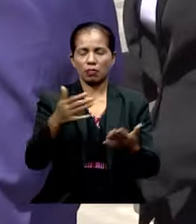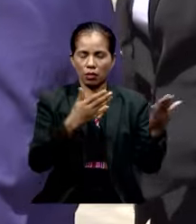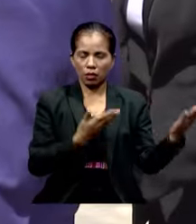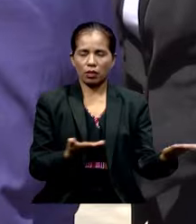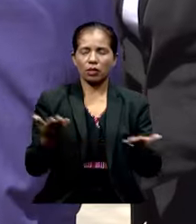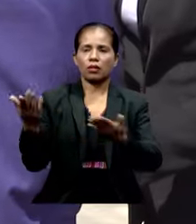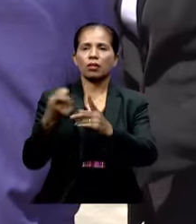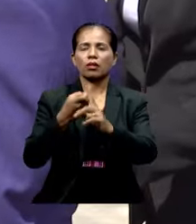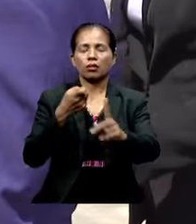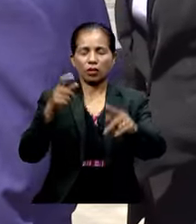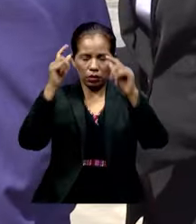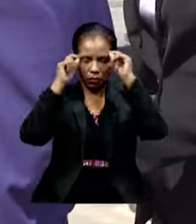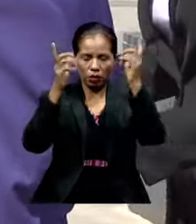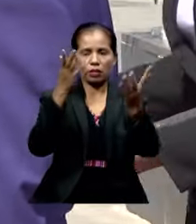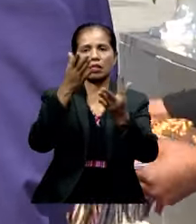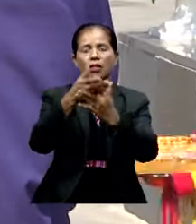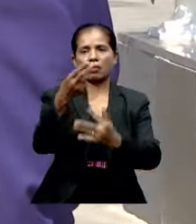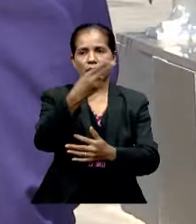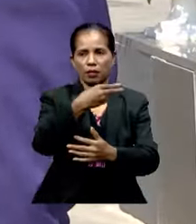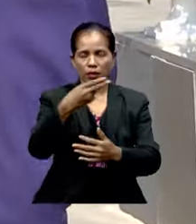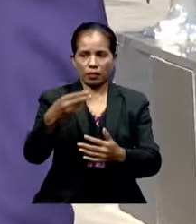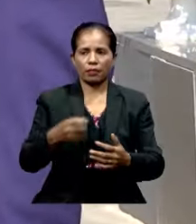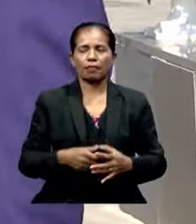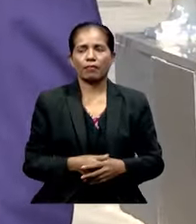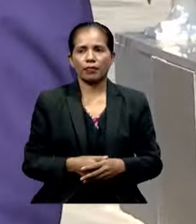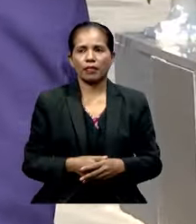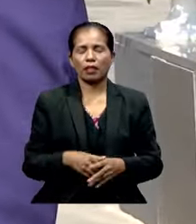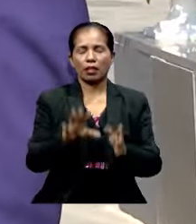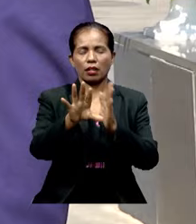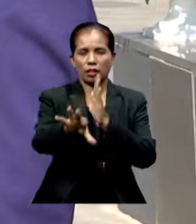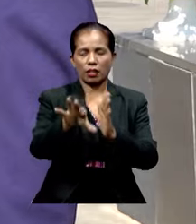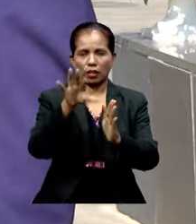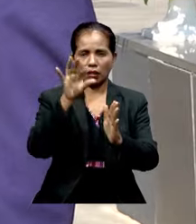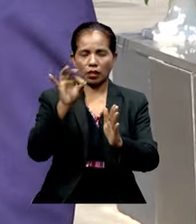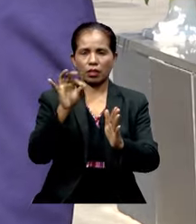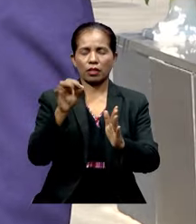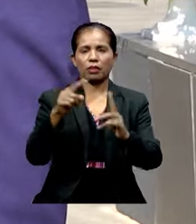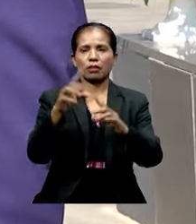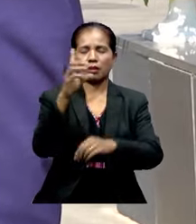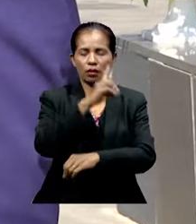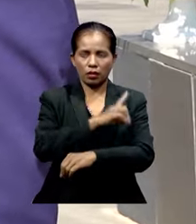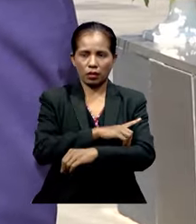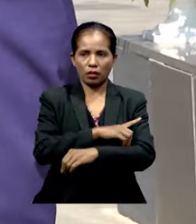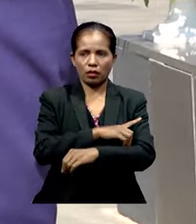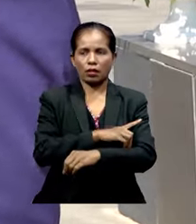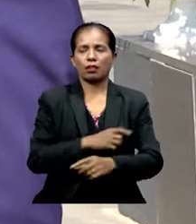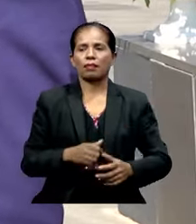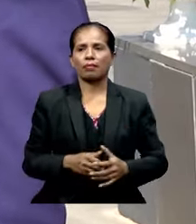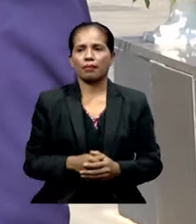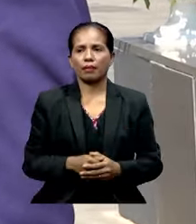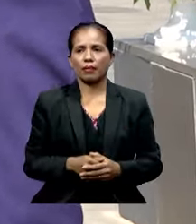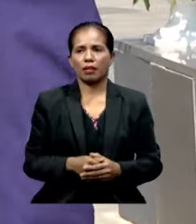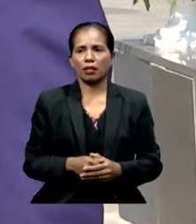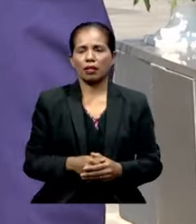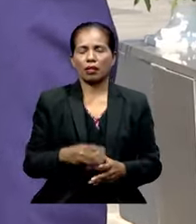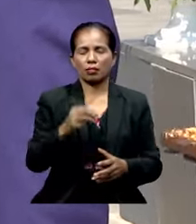o Timor-Leste, também a Indonésia. Portanto, Hili, Bahoim, simbolicamente,